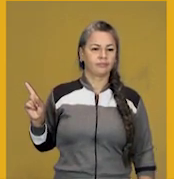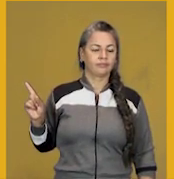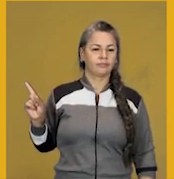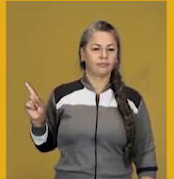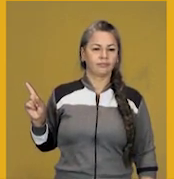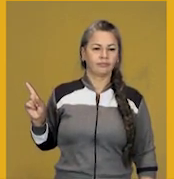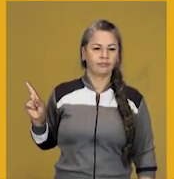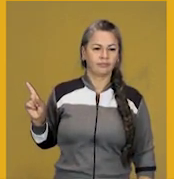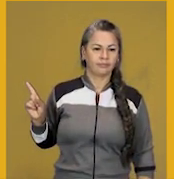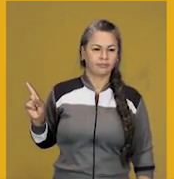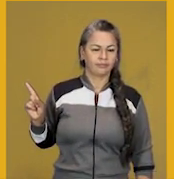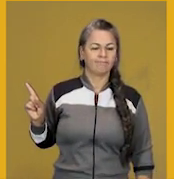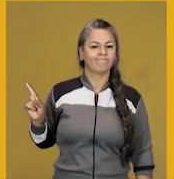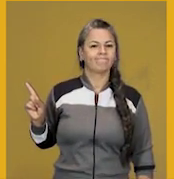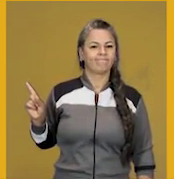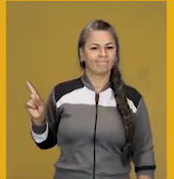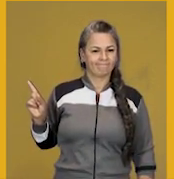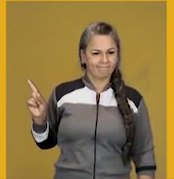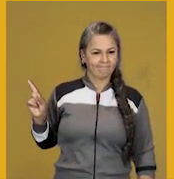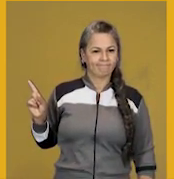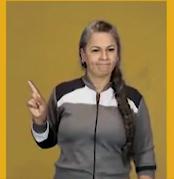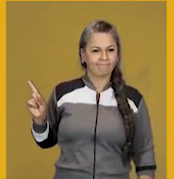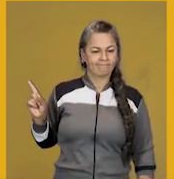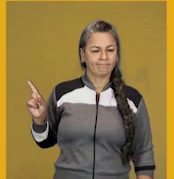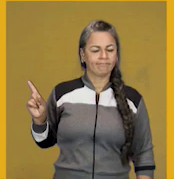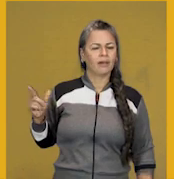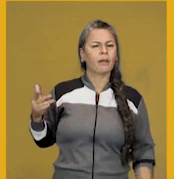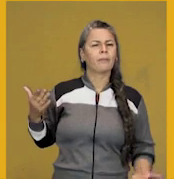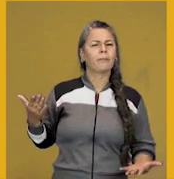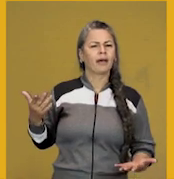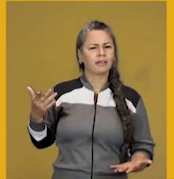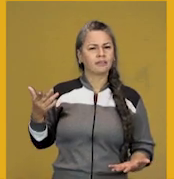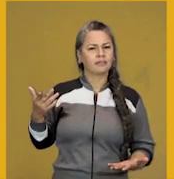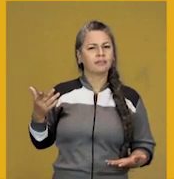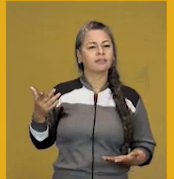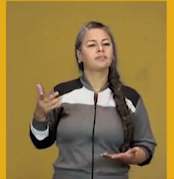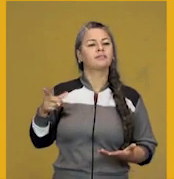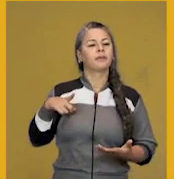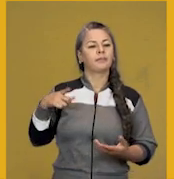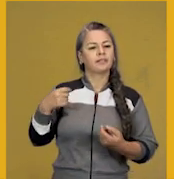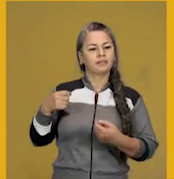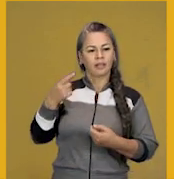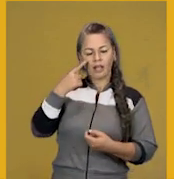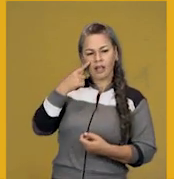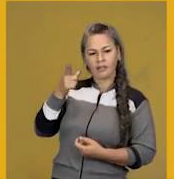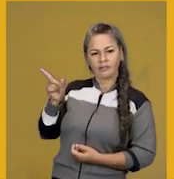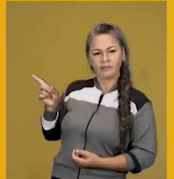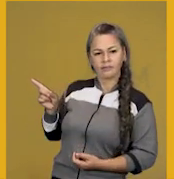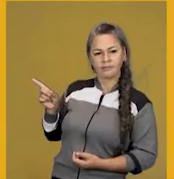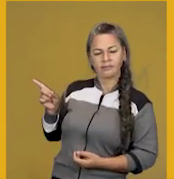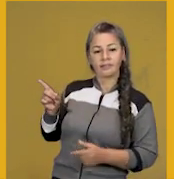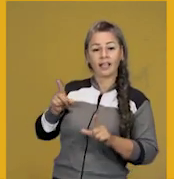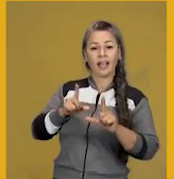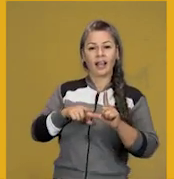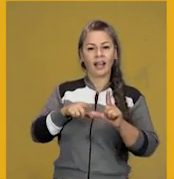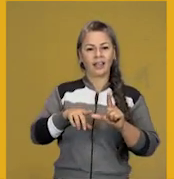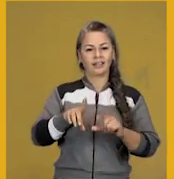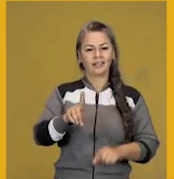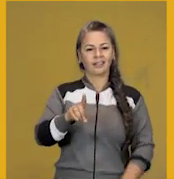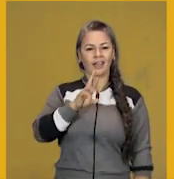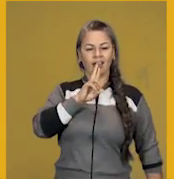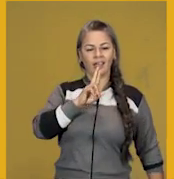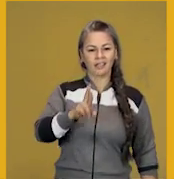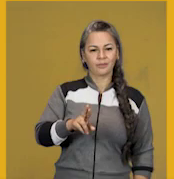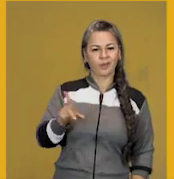53,333333 dízima periódica por cento. Mas continuamos na letra D, certo? Então, essa é uma garrafa térmica com o